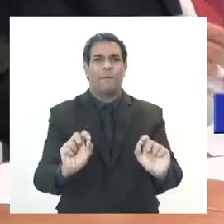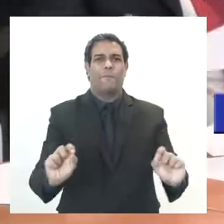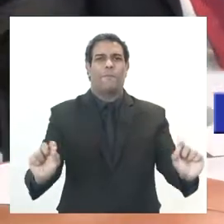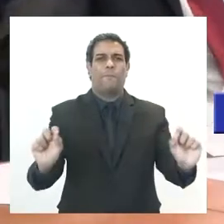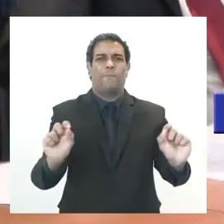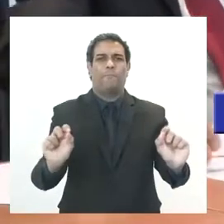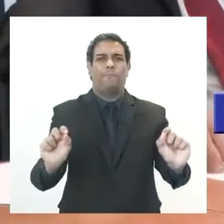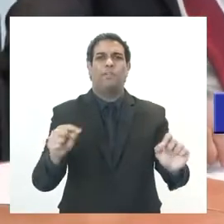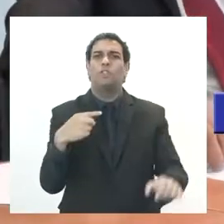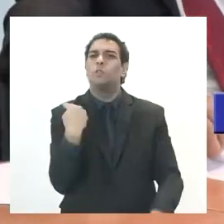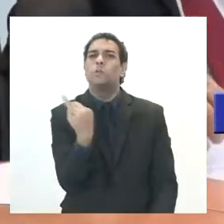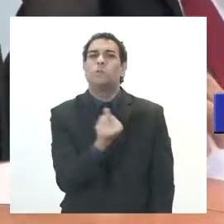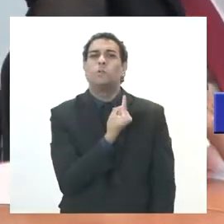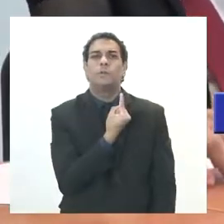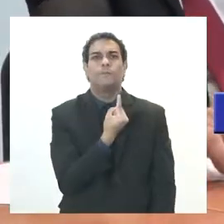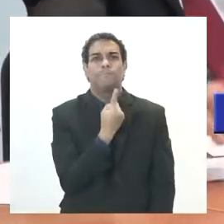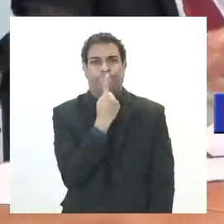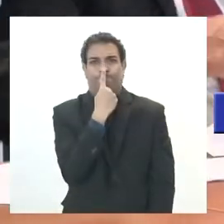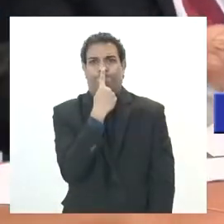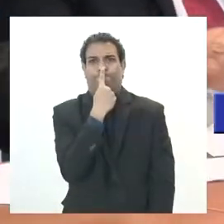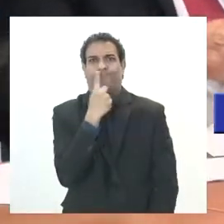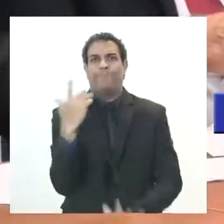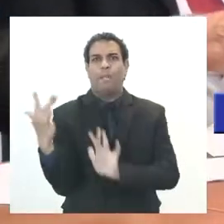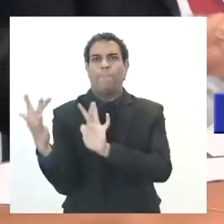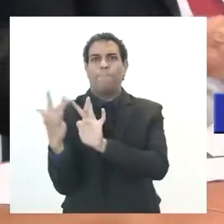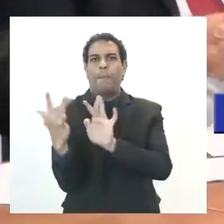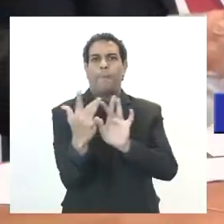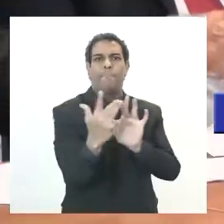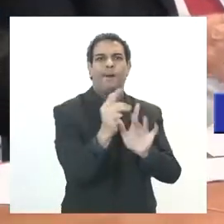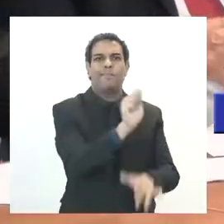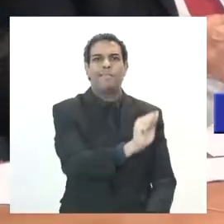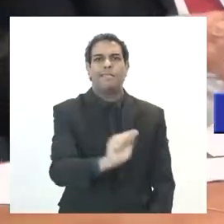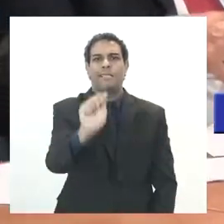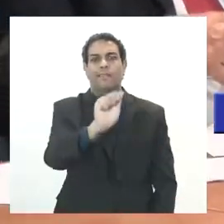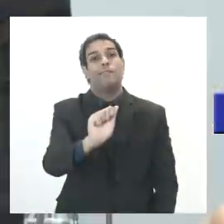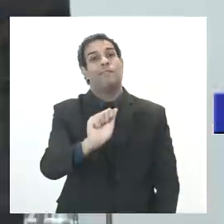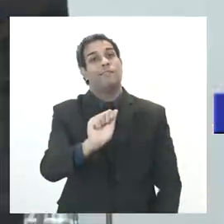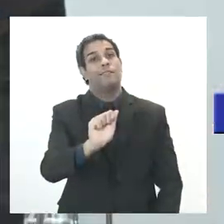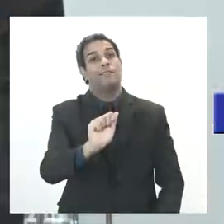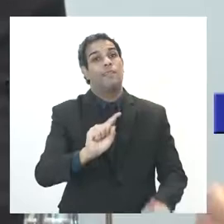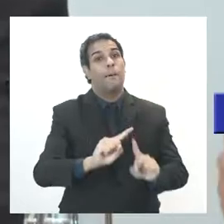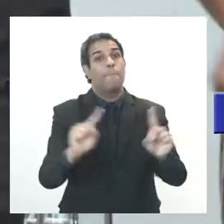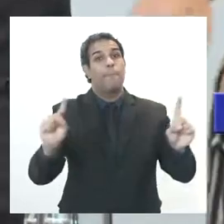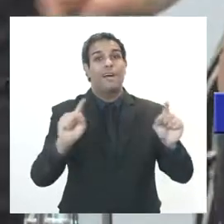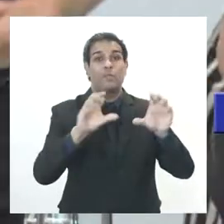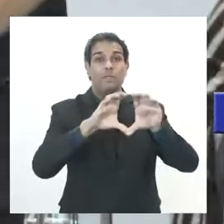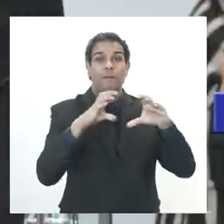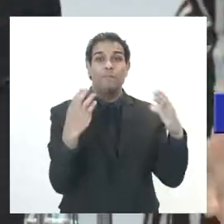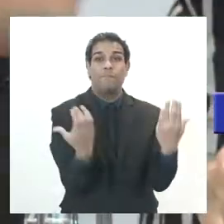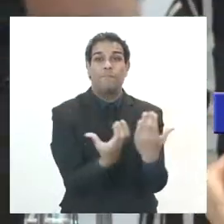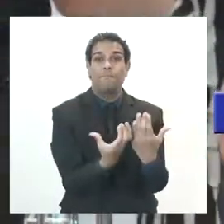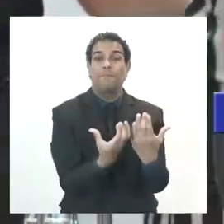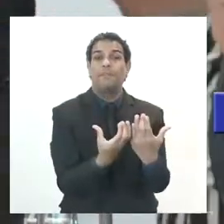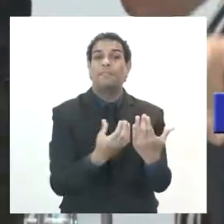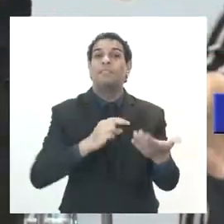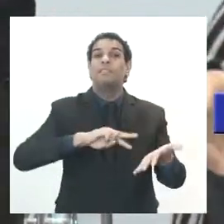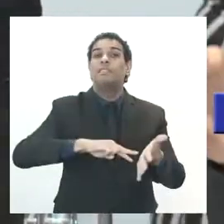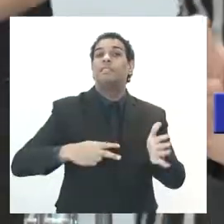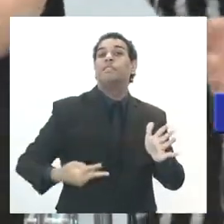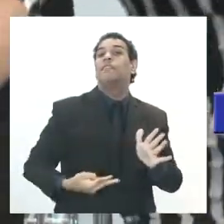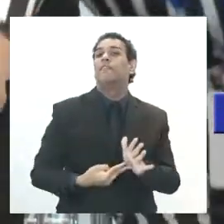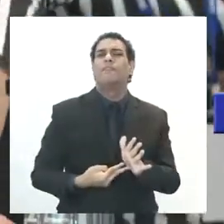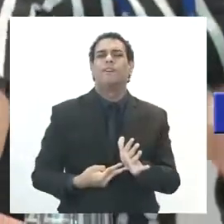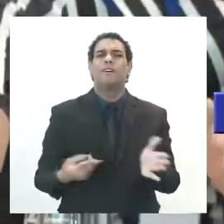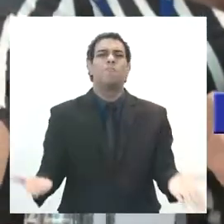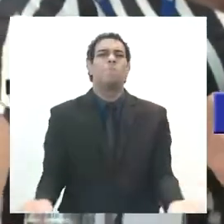o que nós não temos intimidade com todos os segmentos portanto um seminário seminário significa semear colocar